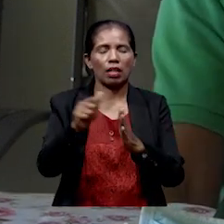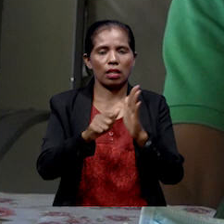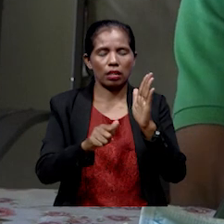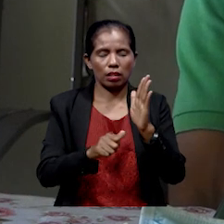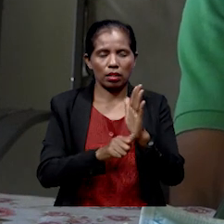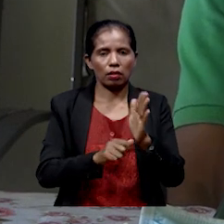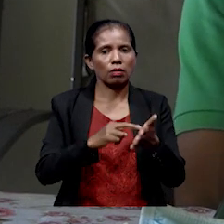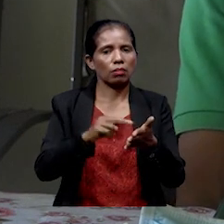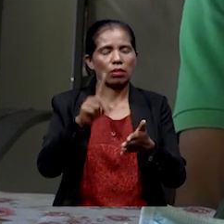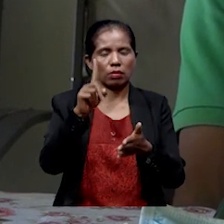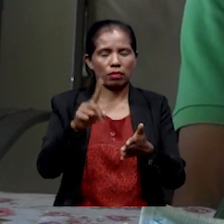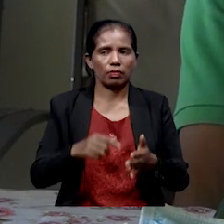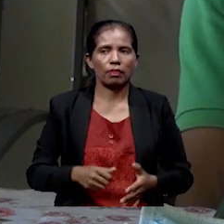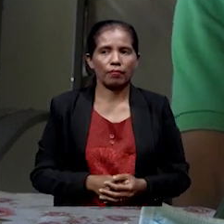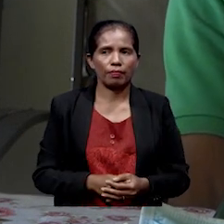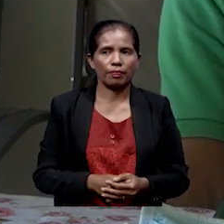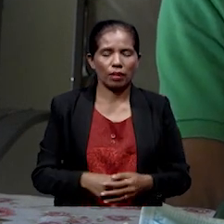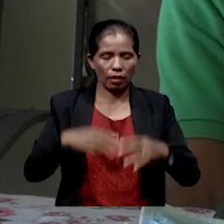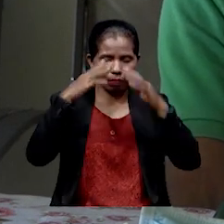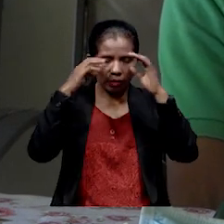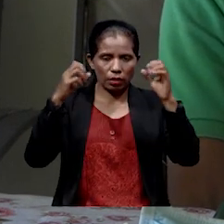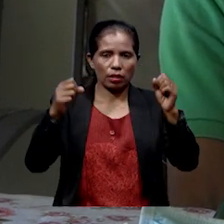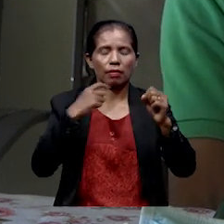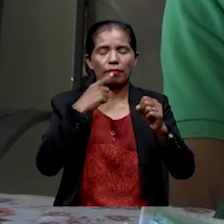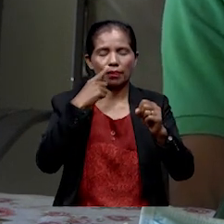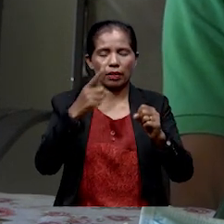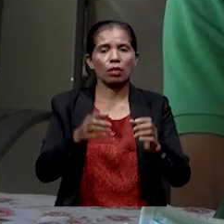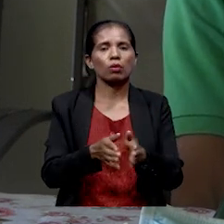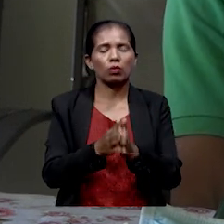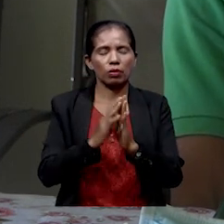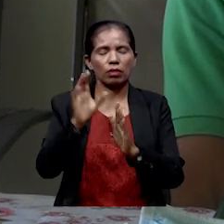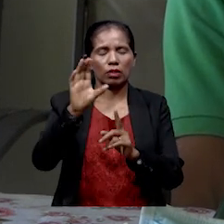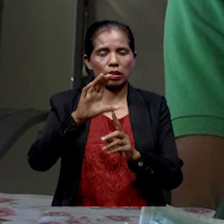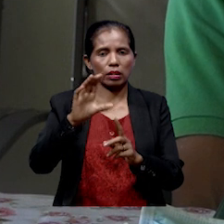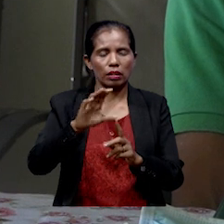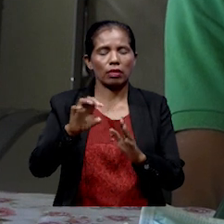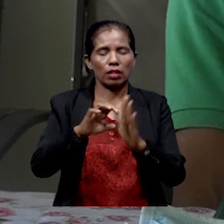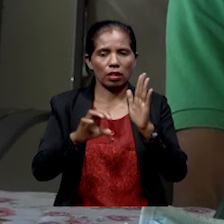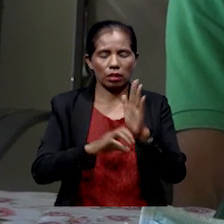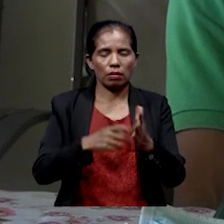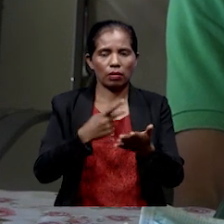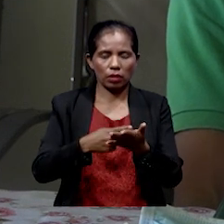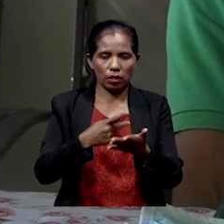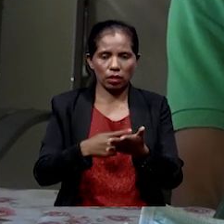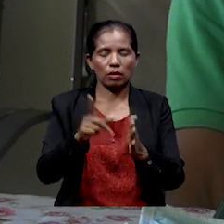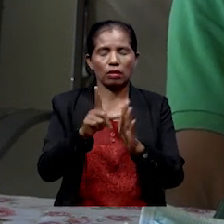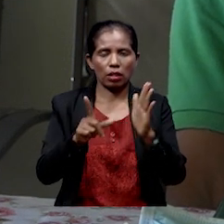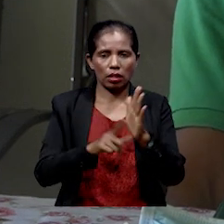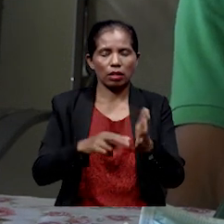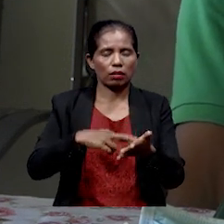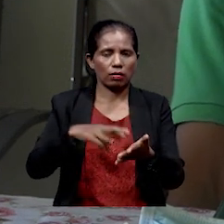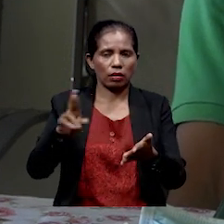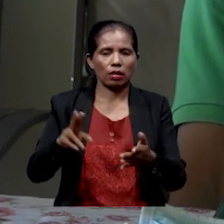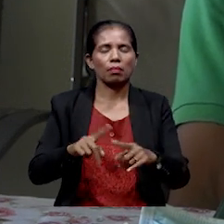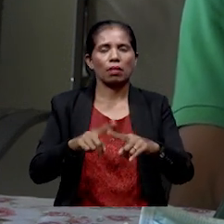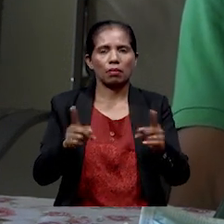imunidade. Porta-voz presidente da República eleito moço suba chefe Estado a tu teto de dia projeto lei ne molo promulga. Mas